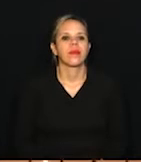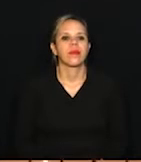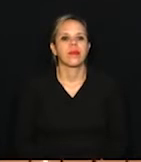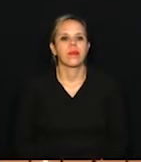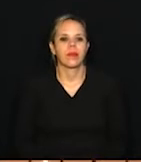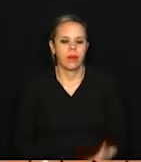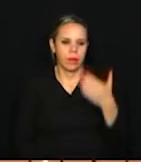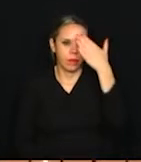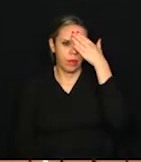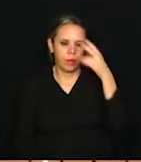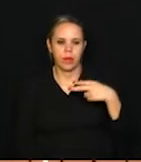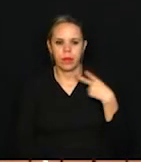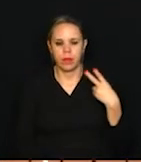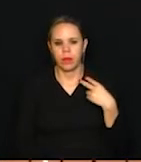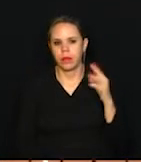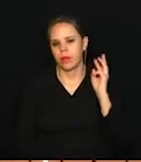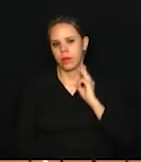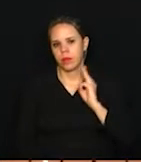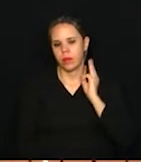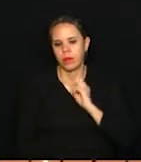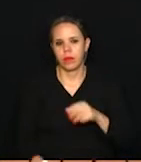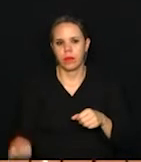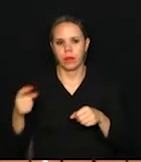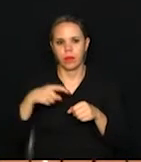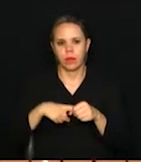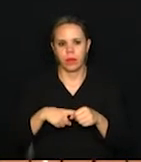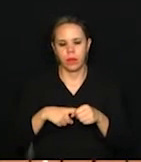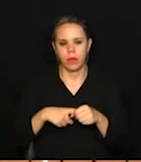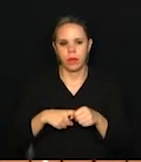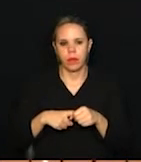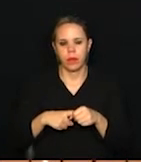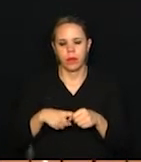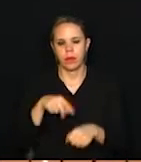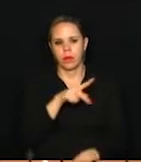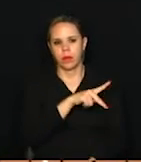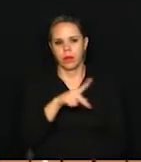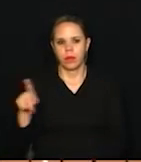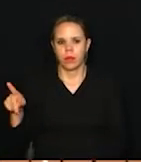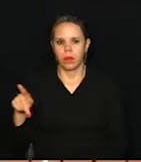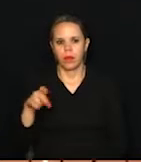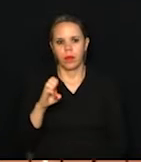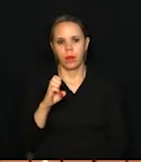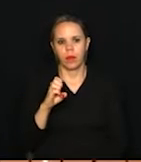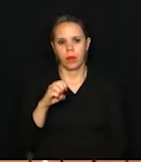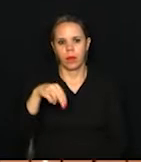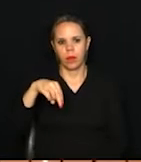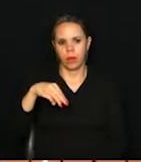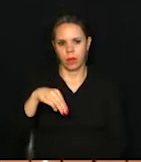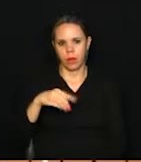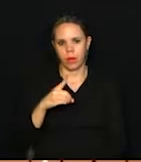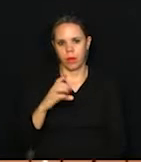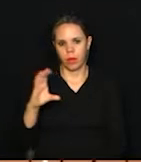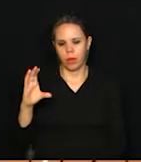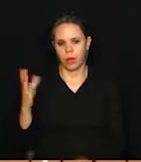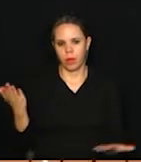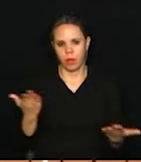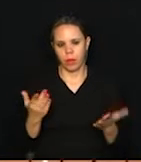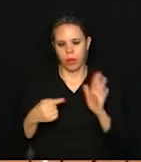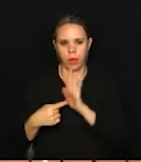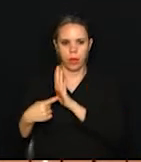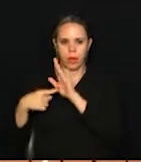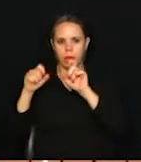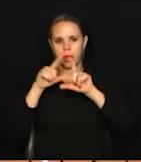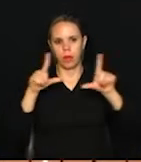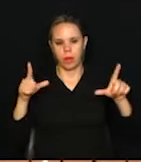Obrigado, vereador Cecílio. Agora vamos voltar ao presidente Ayrton da INDEC para que faça agora uma apresentação